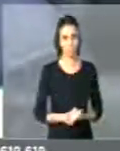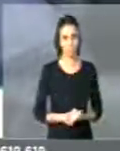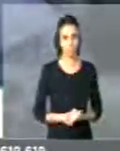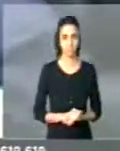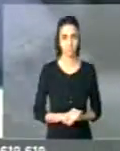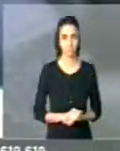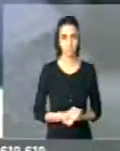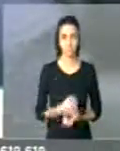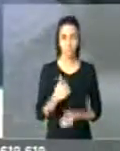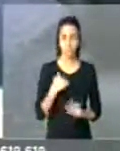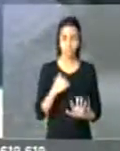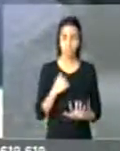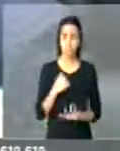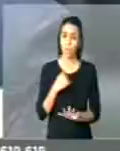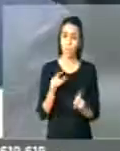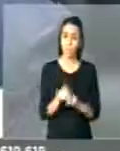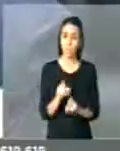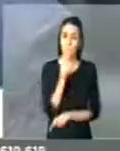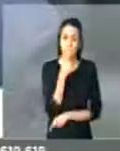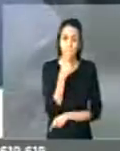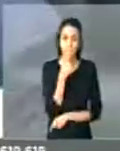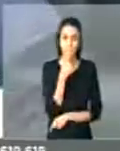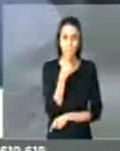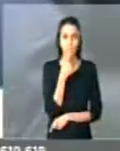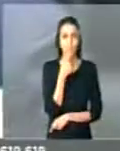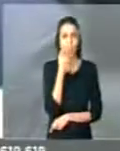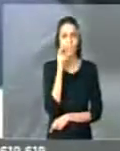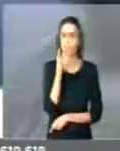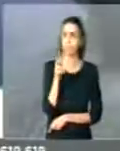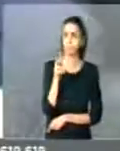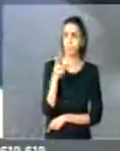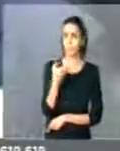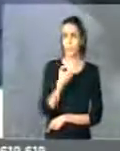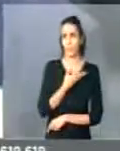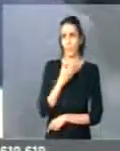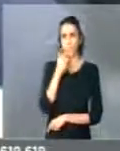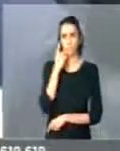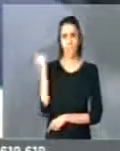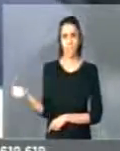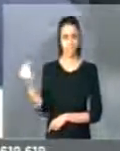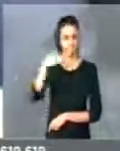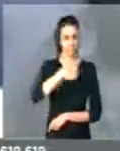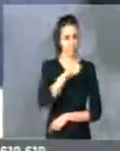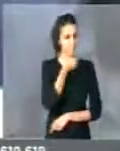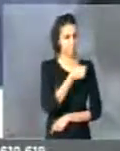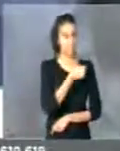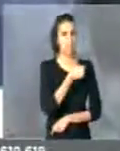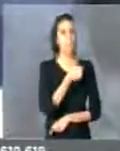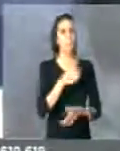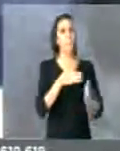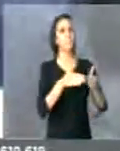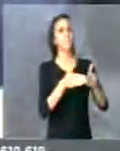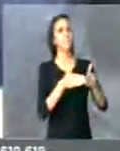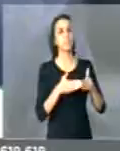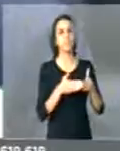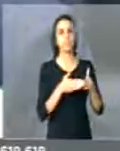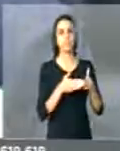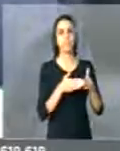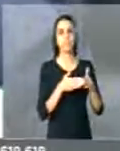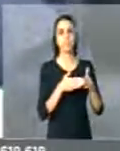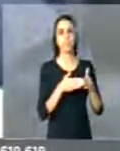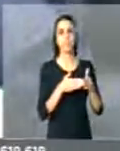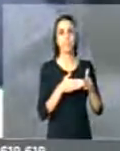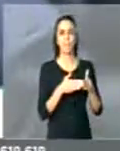que fico muito triste quando vejo um colega parlamentar vir à tribuna e pedir para que